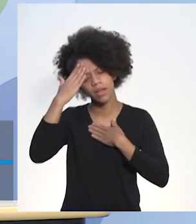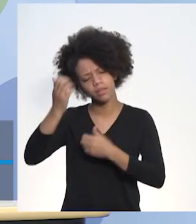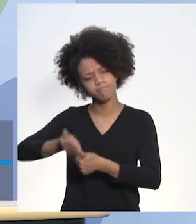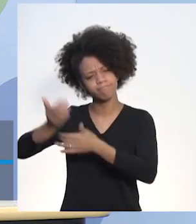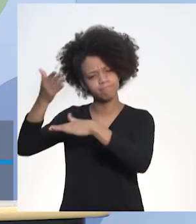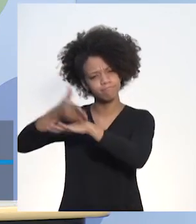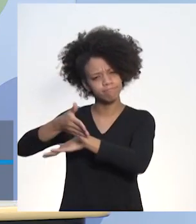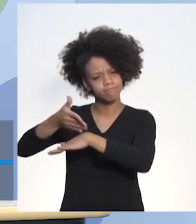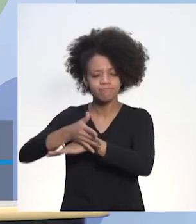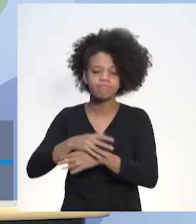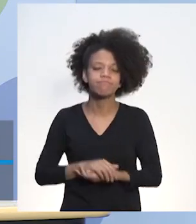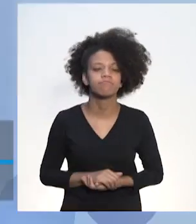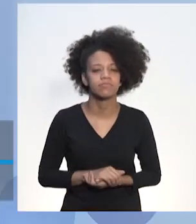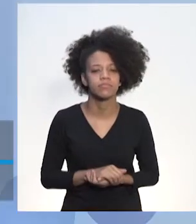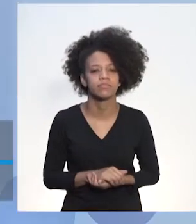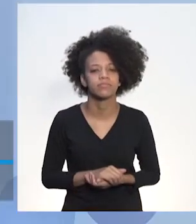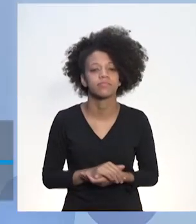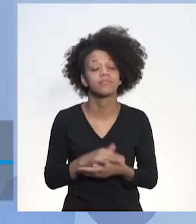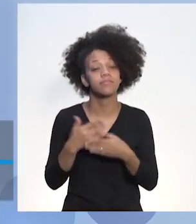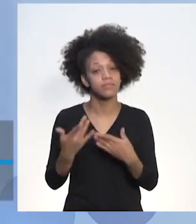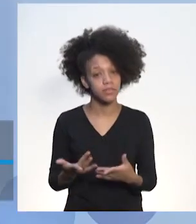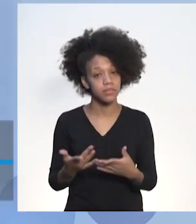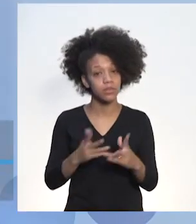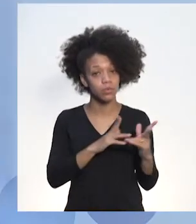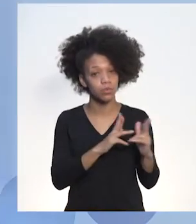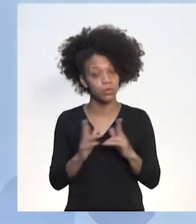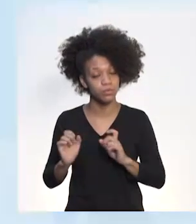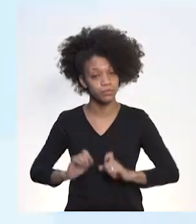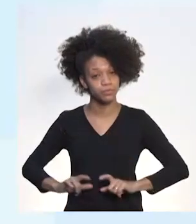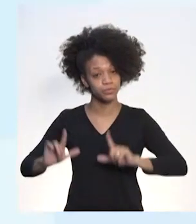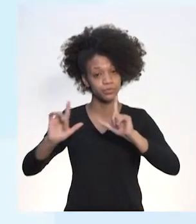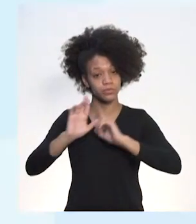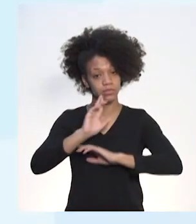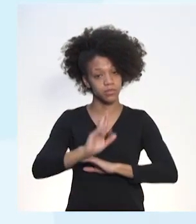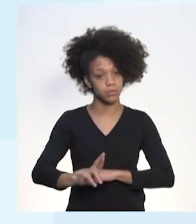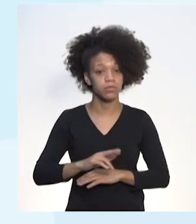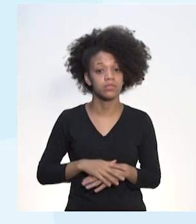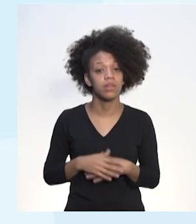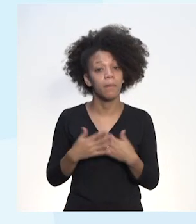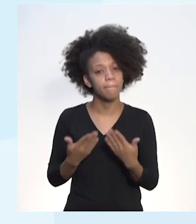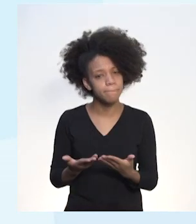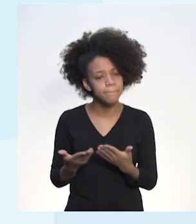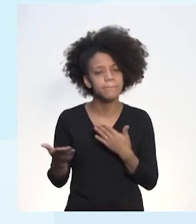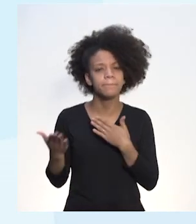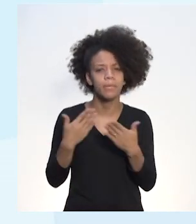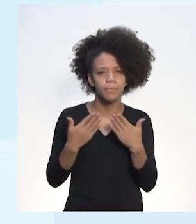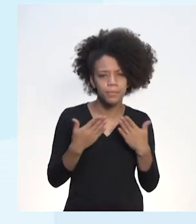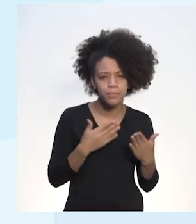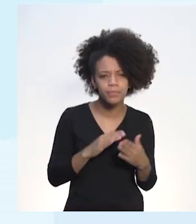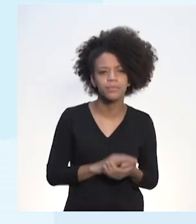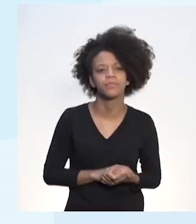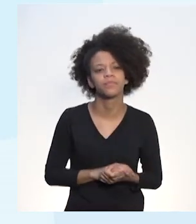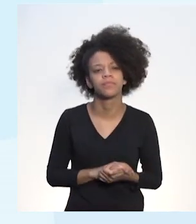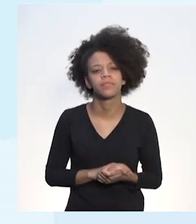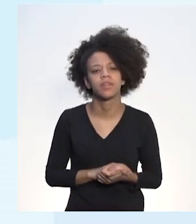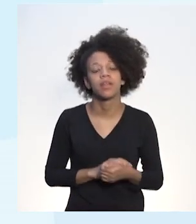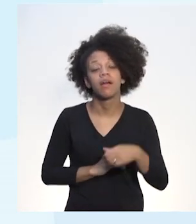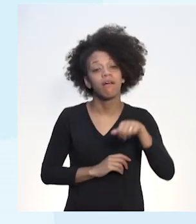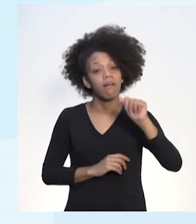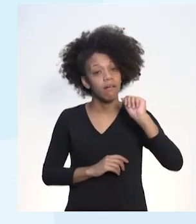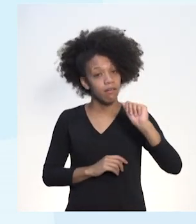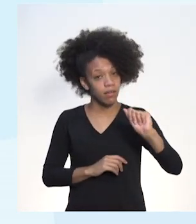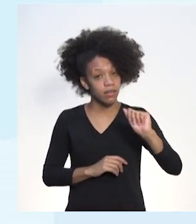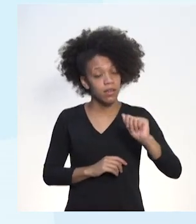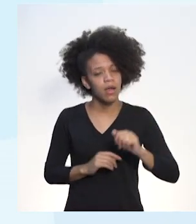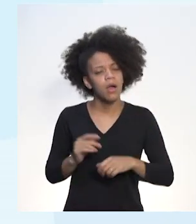interações, gente. Vai subir, então, o diretor vai colocar para vocês as respostas para eu ir comentando com vocês uma a uma. Então, a letra A.